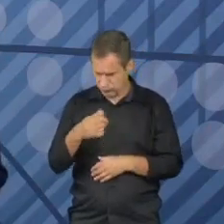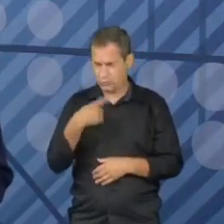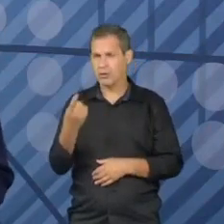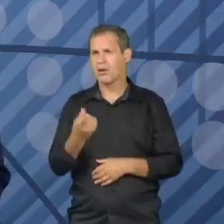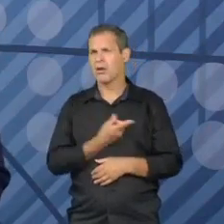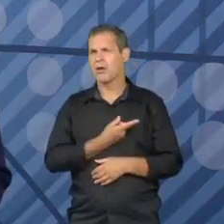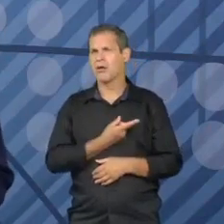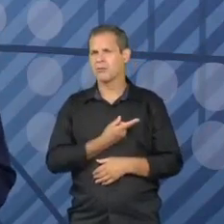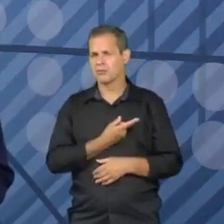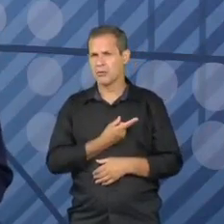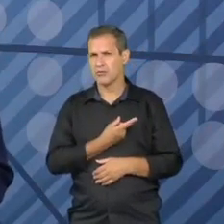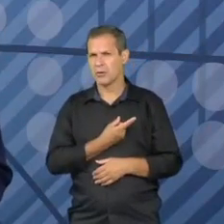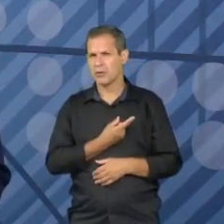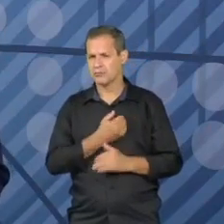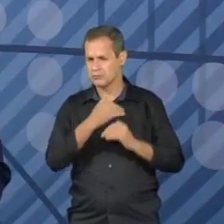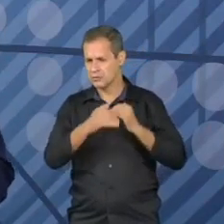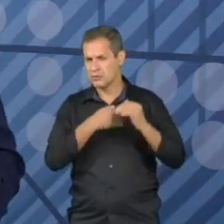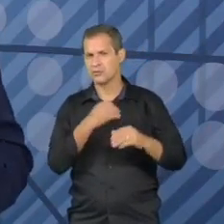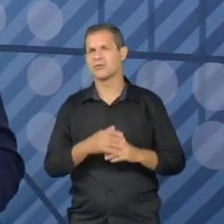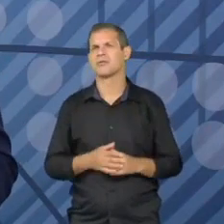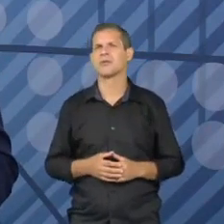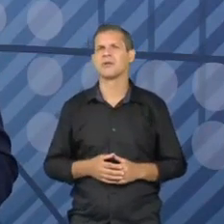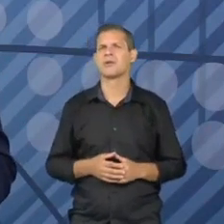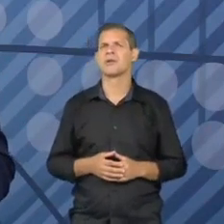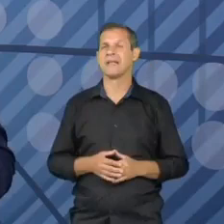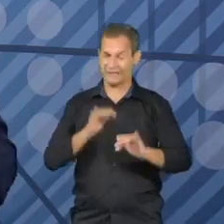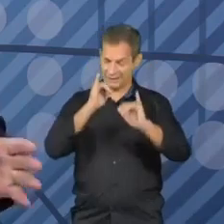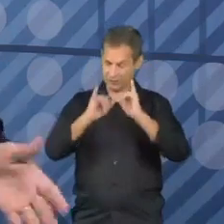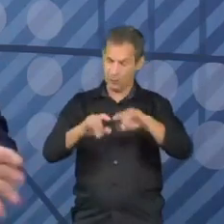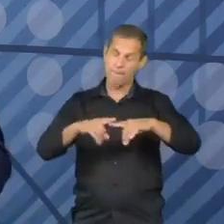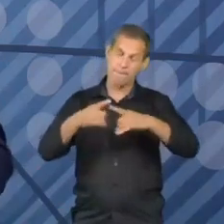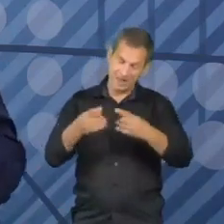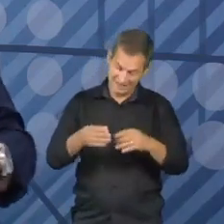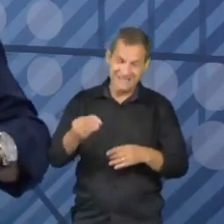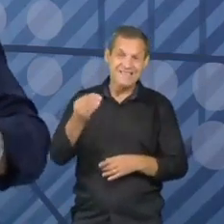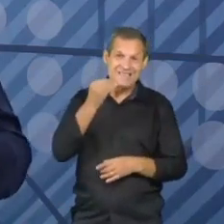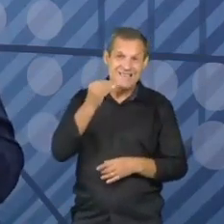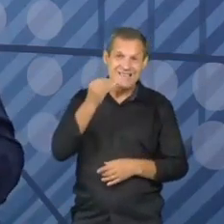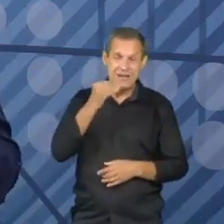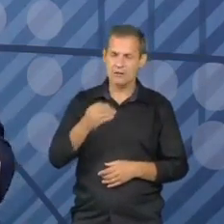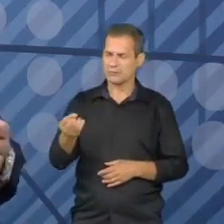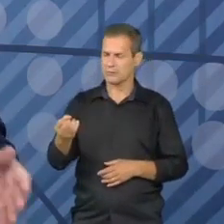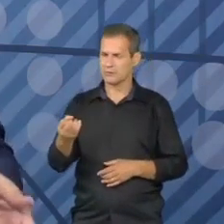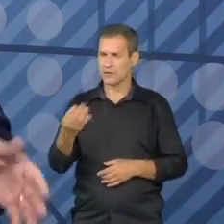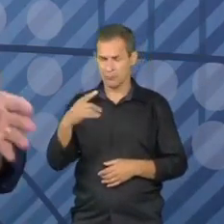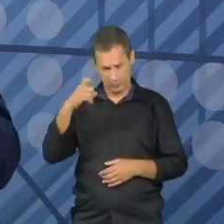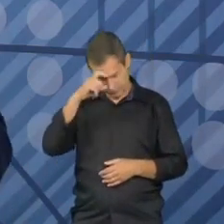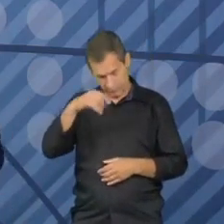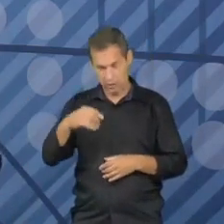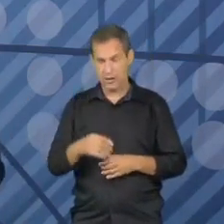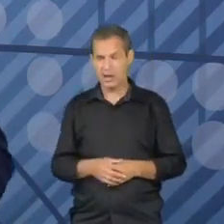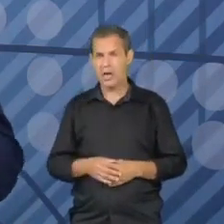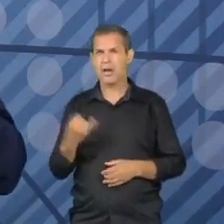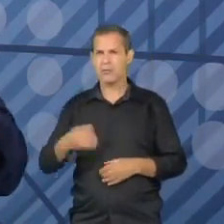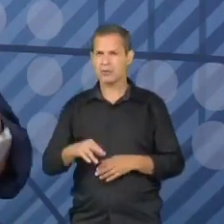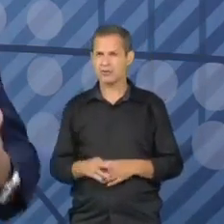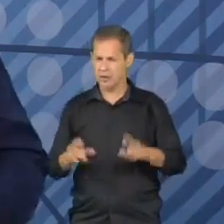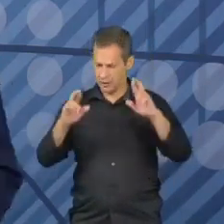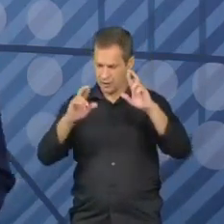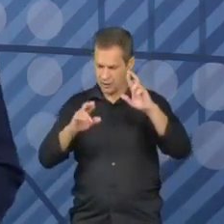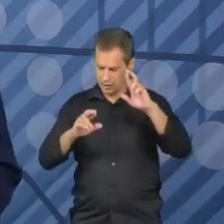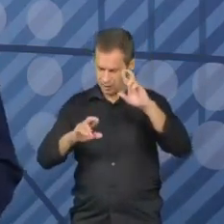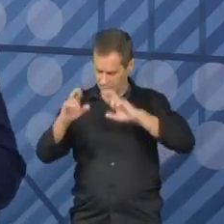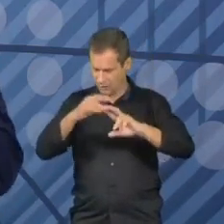vai entrando aqui nas informações. E é claro que apareceu a dificuldade, interessante é rever a aula, refazer